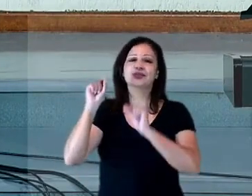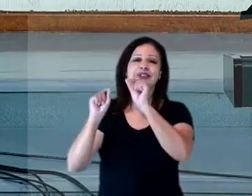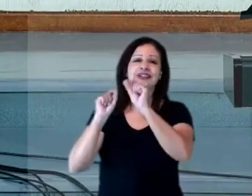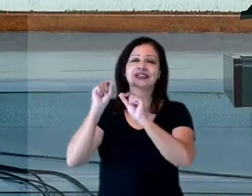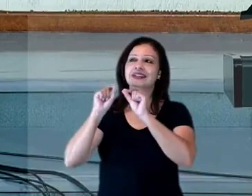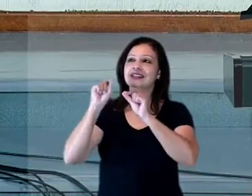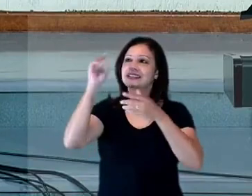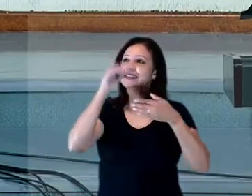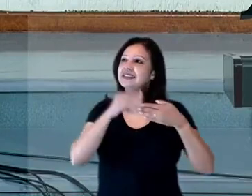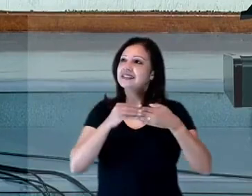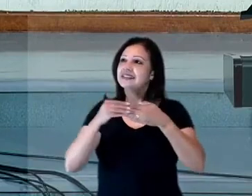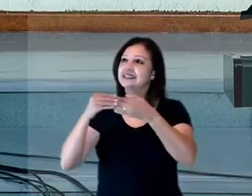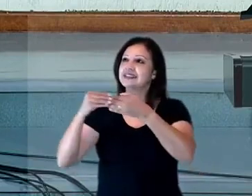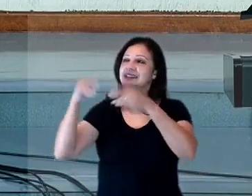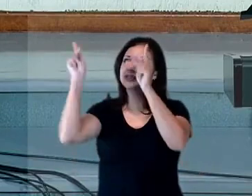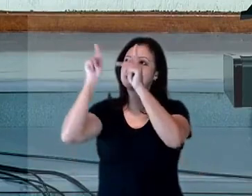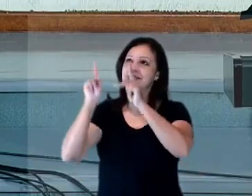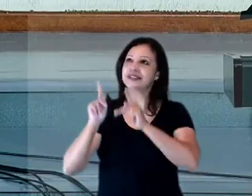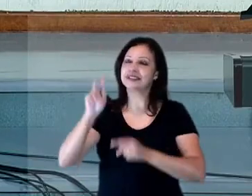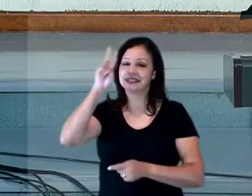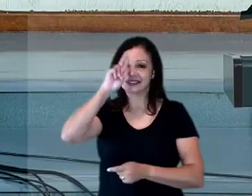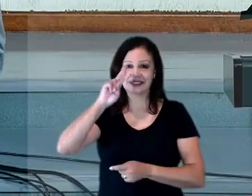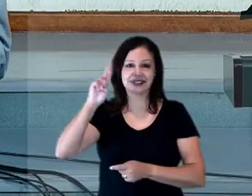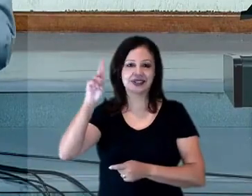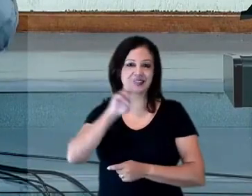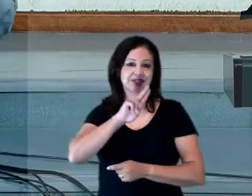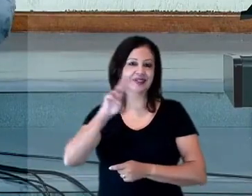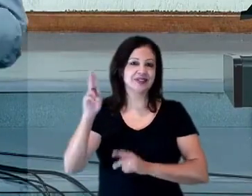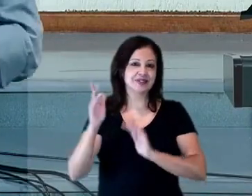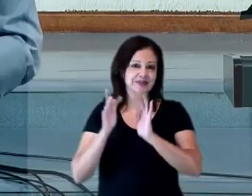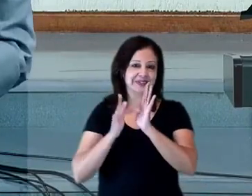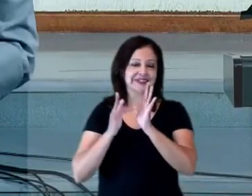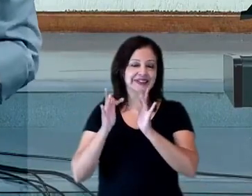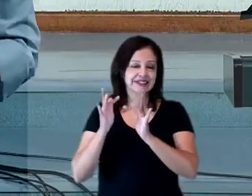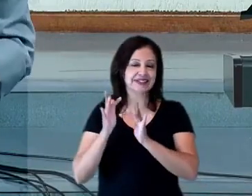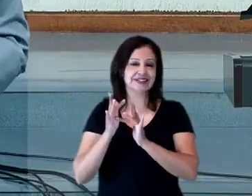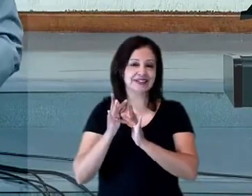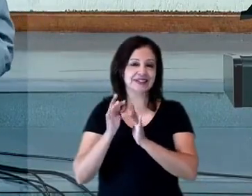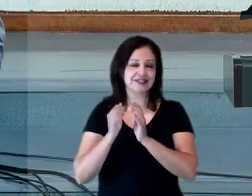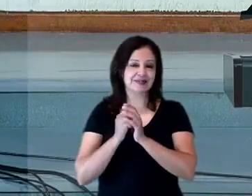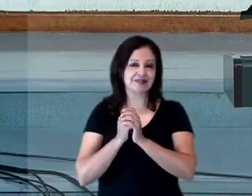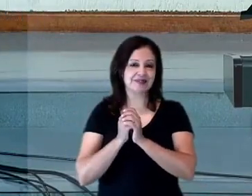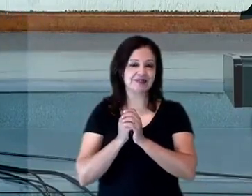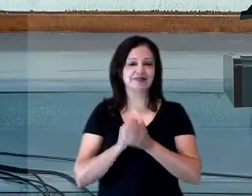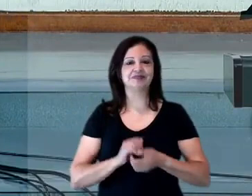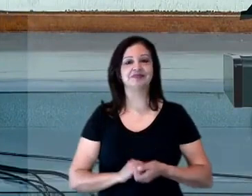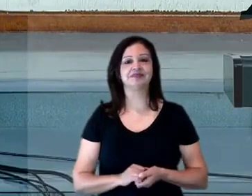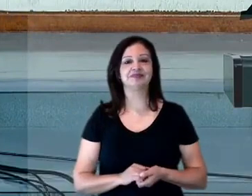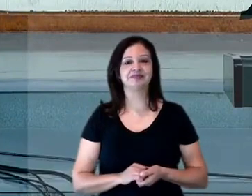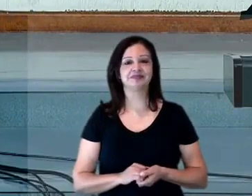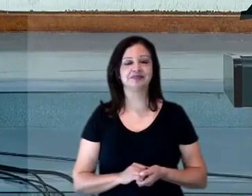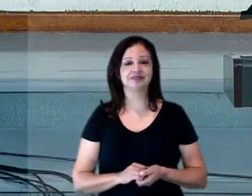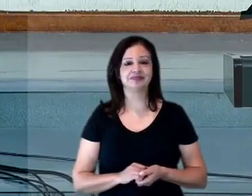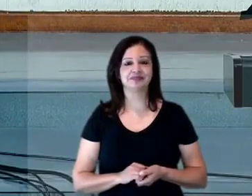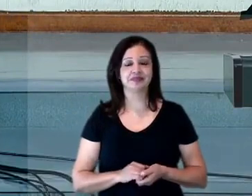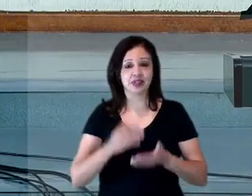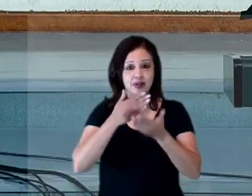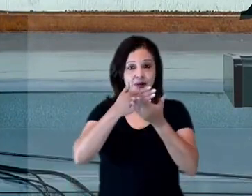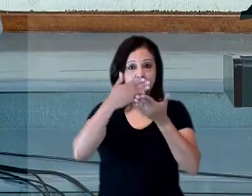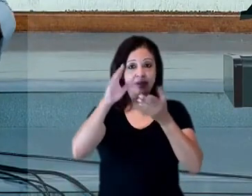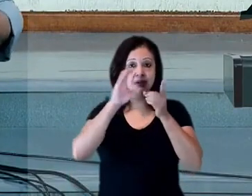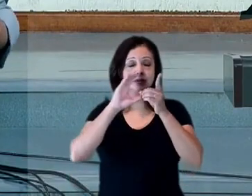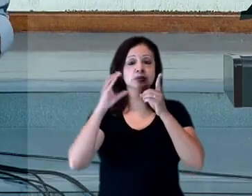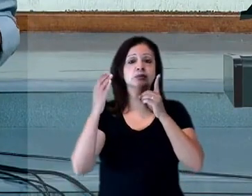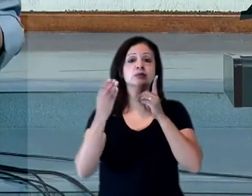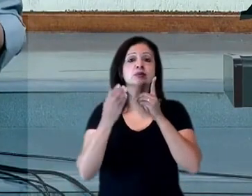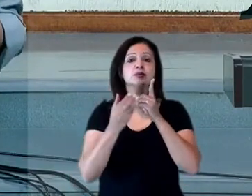paz e todo o amor que nós obtemos diante do seu trono. Assim eu inicio esse culto e